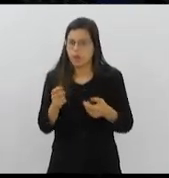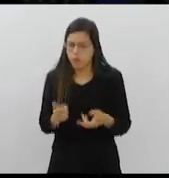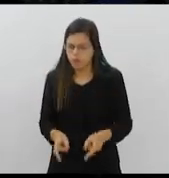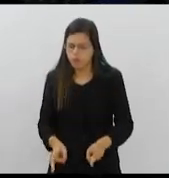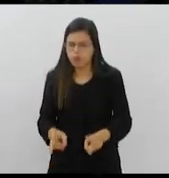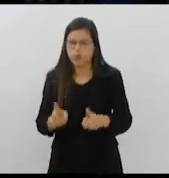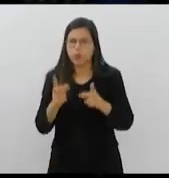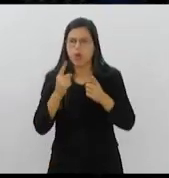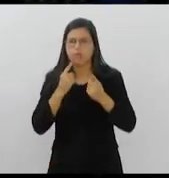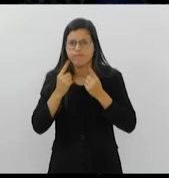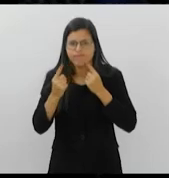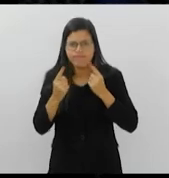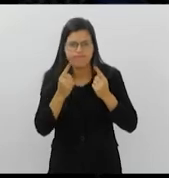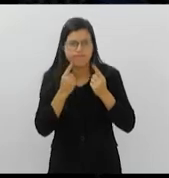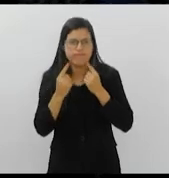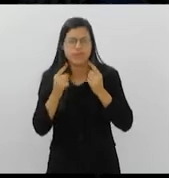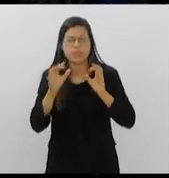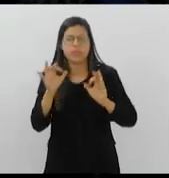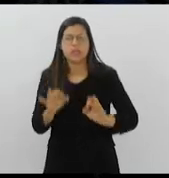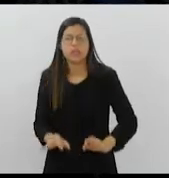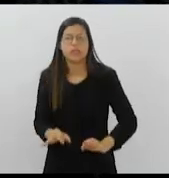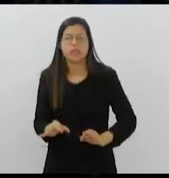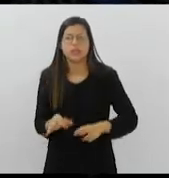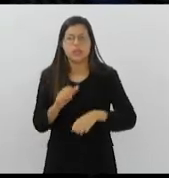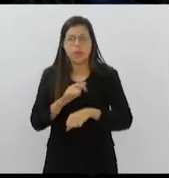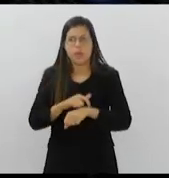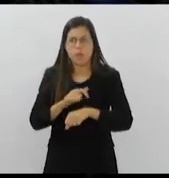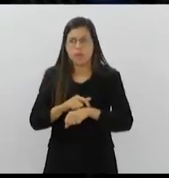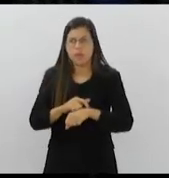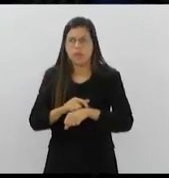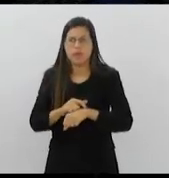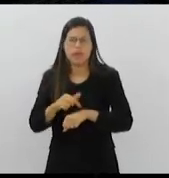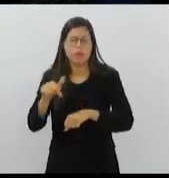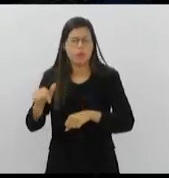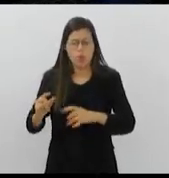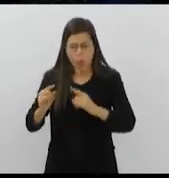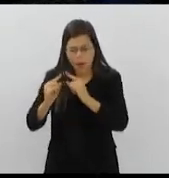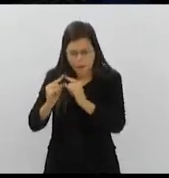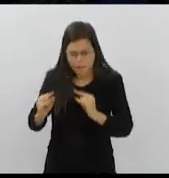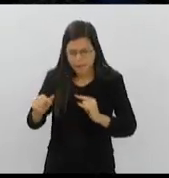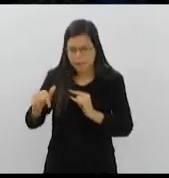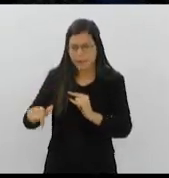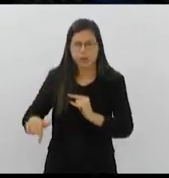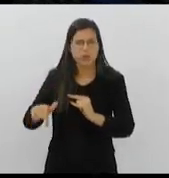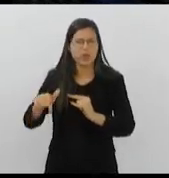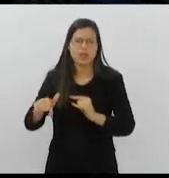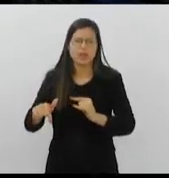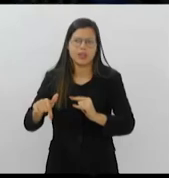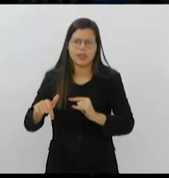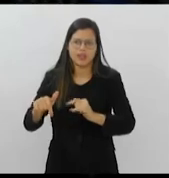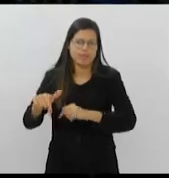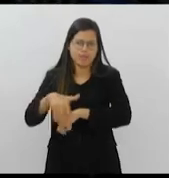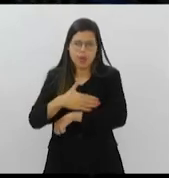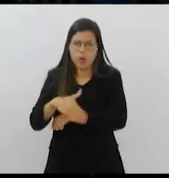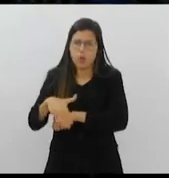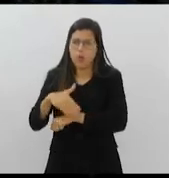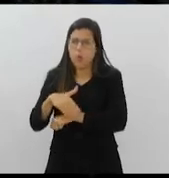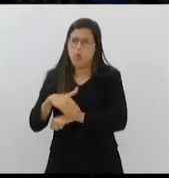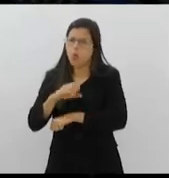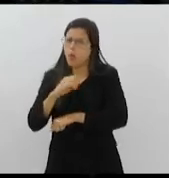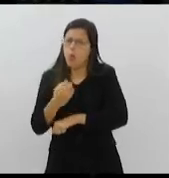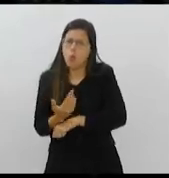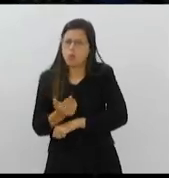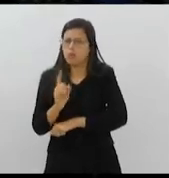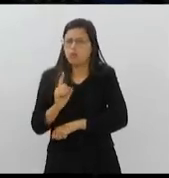certeza que a qualquer momento, com acampamento ou sem acampamento, vocês serão recebidos e bem recebidos nessa